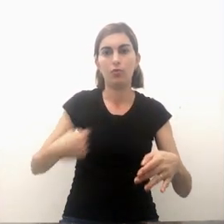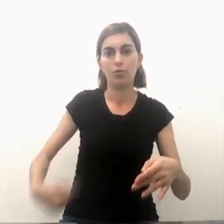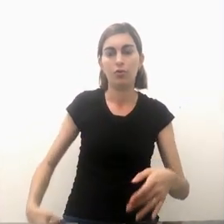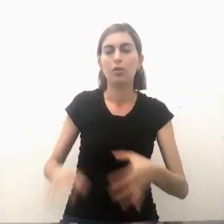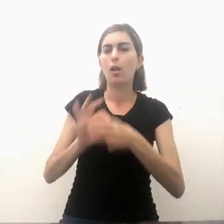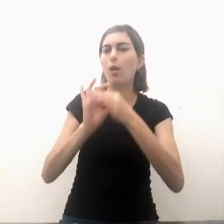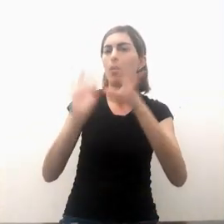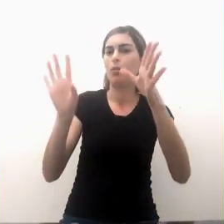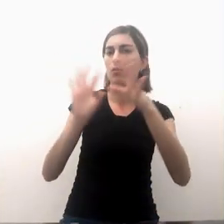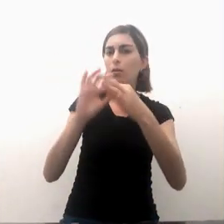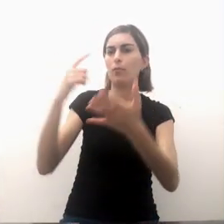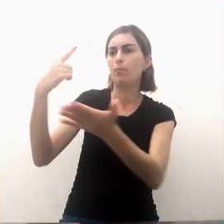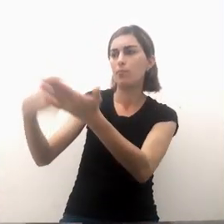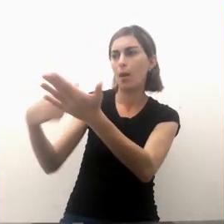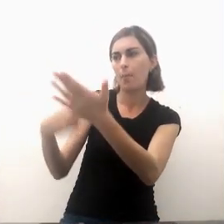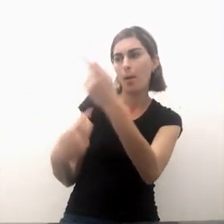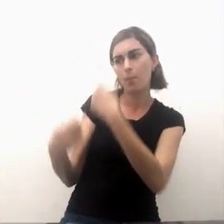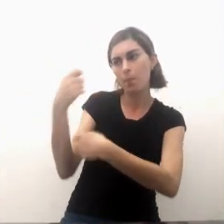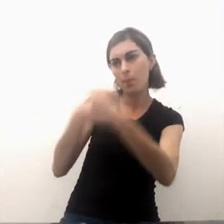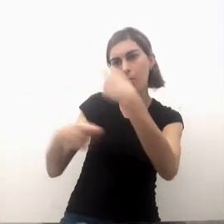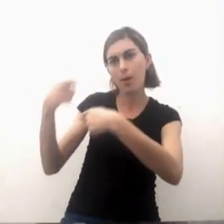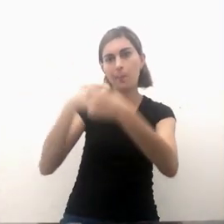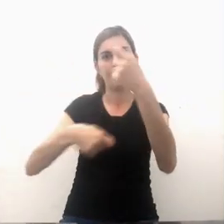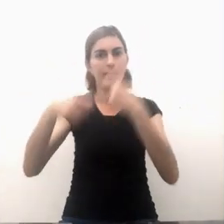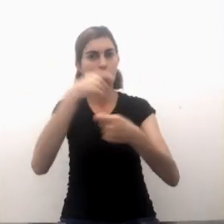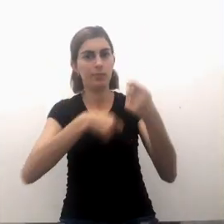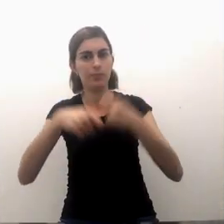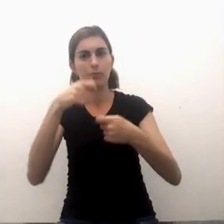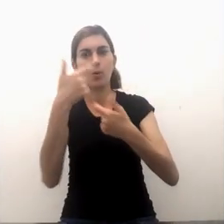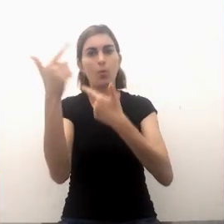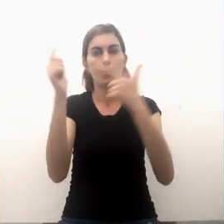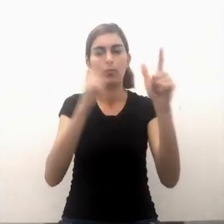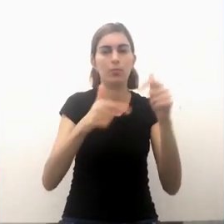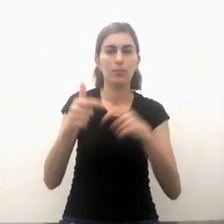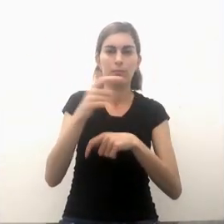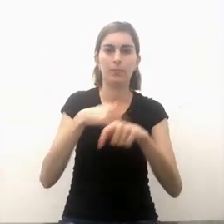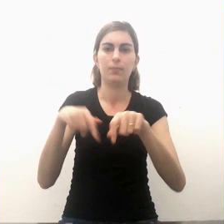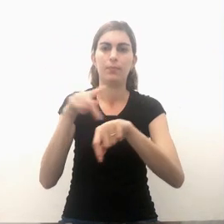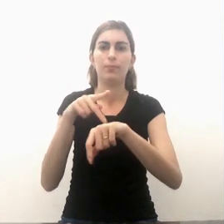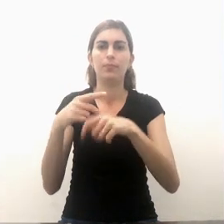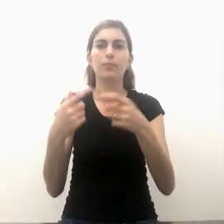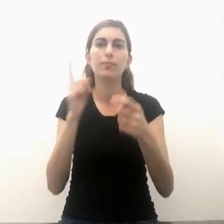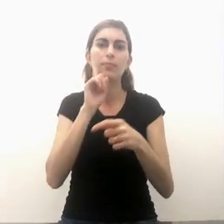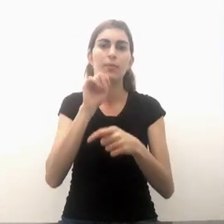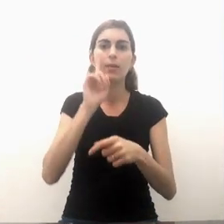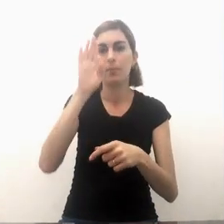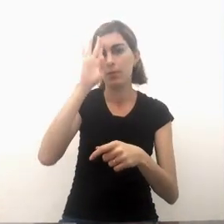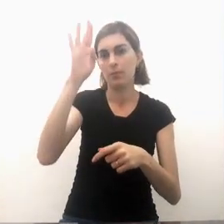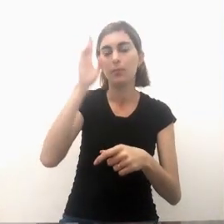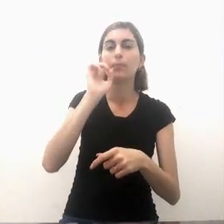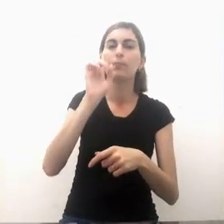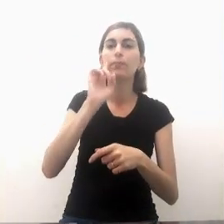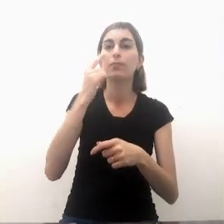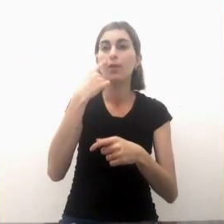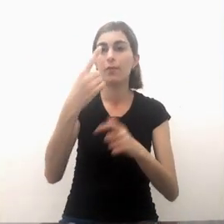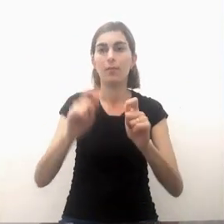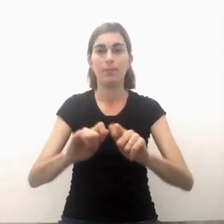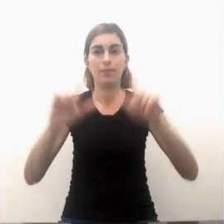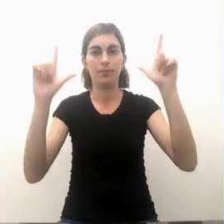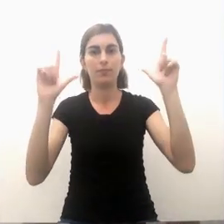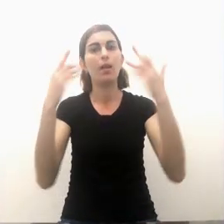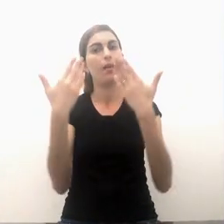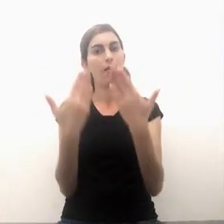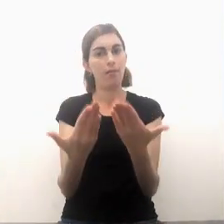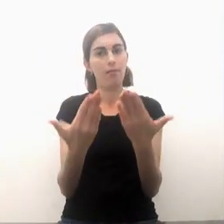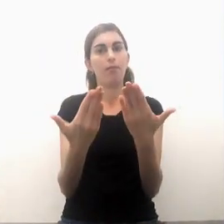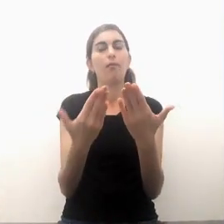fica disposta a fazer negócio com os estrangeiros, né? Principalmente com os americanos. Essa imagem que você acompanha na tela é uma